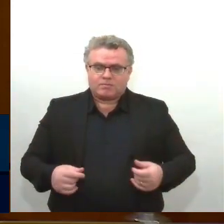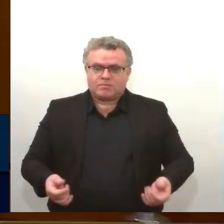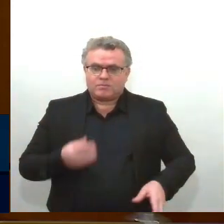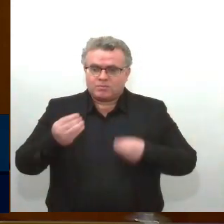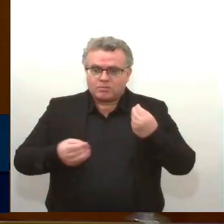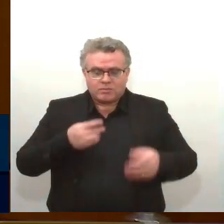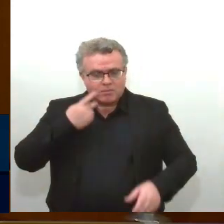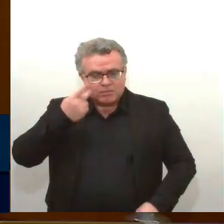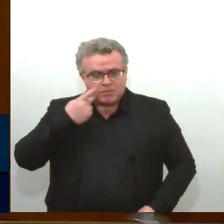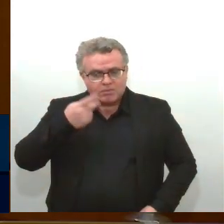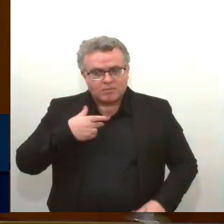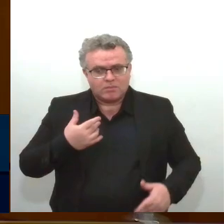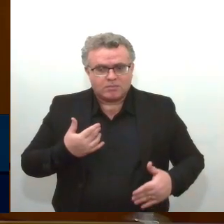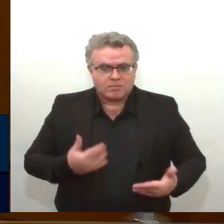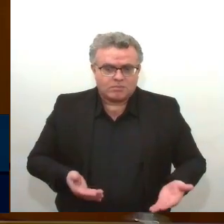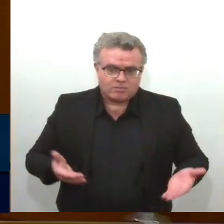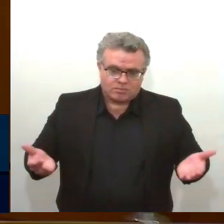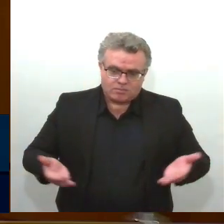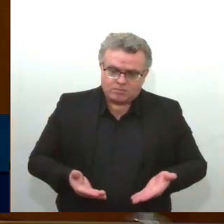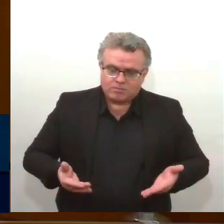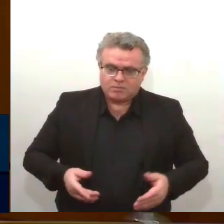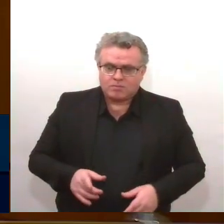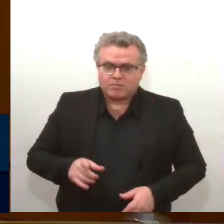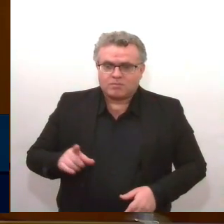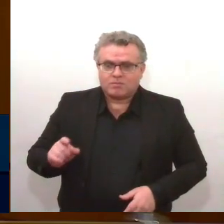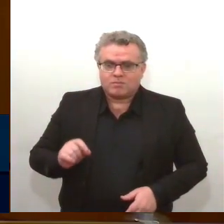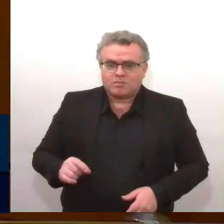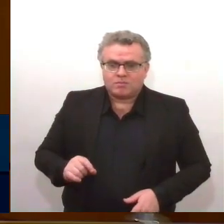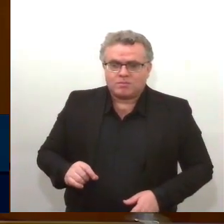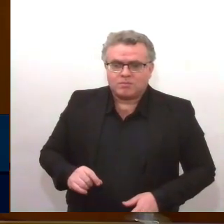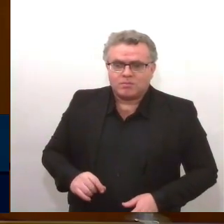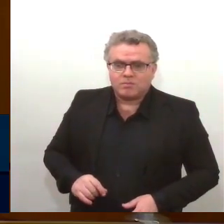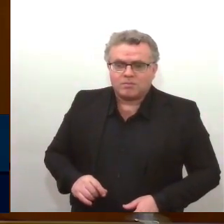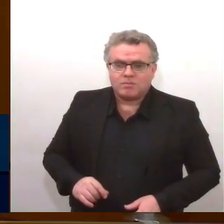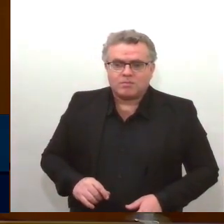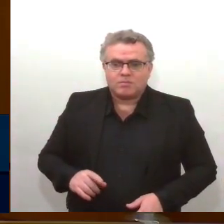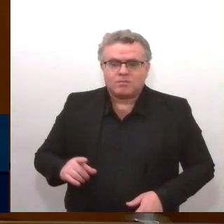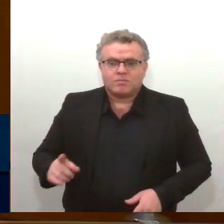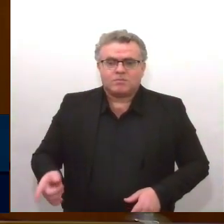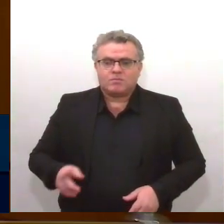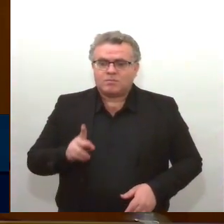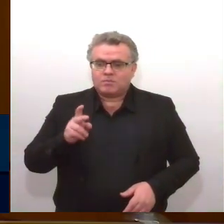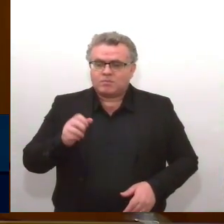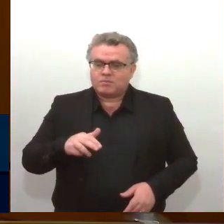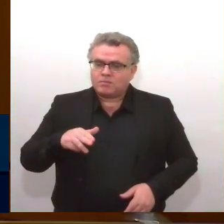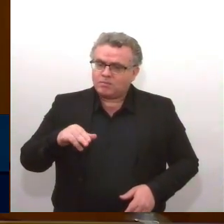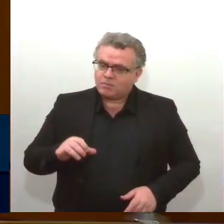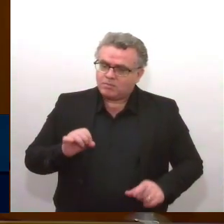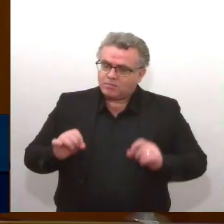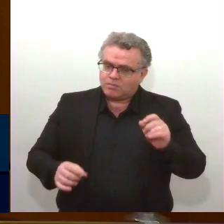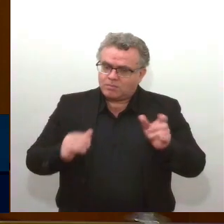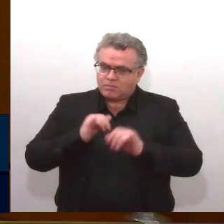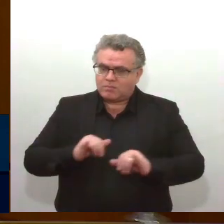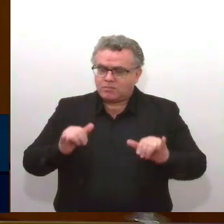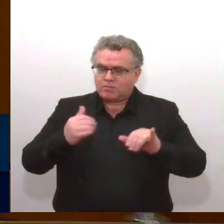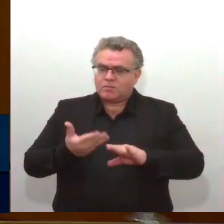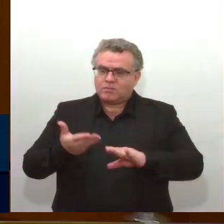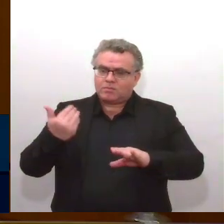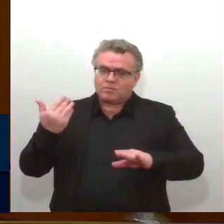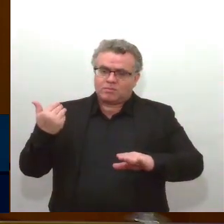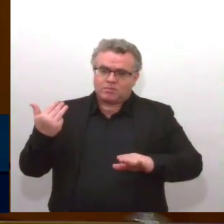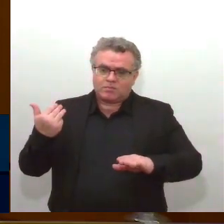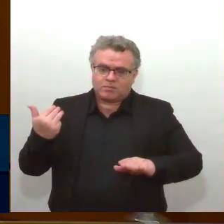encontrou que por exemplo Deputado Venâncio Deputado Luiz fizeram política lá atrás em outros tempos em outros momentos